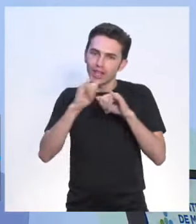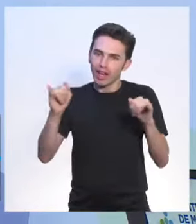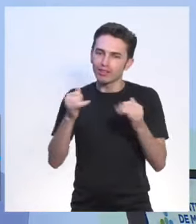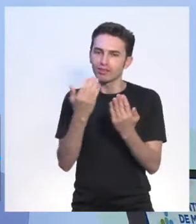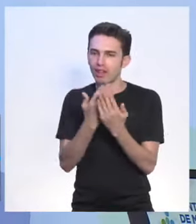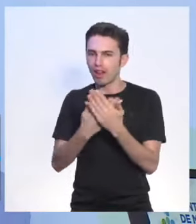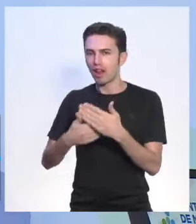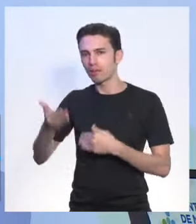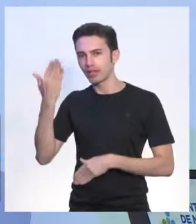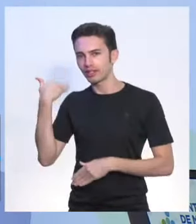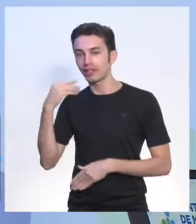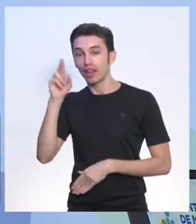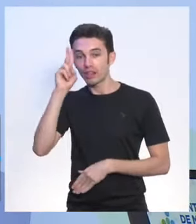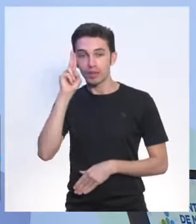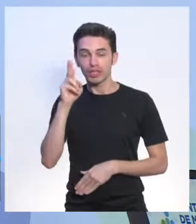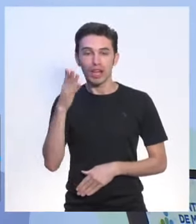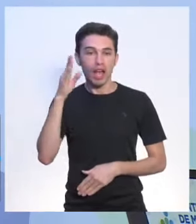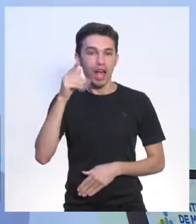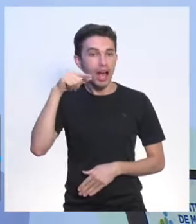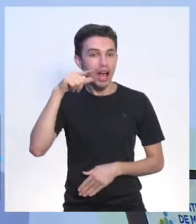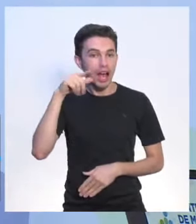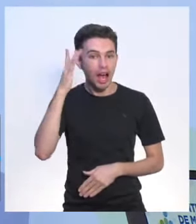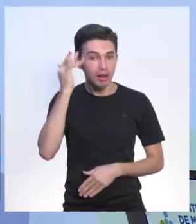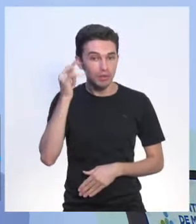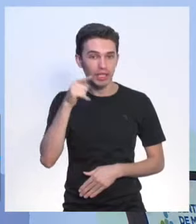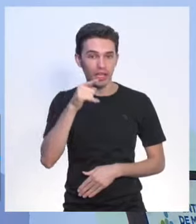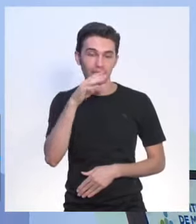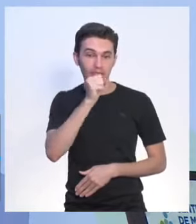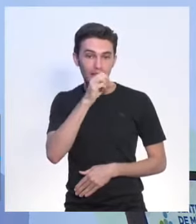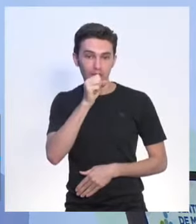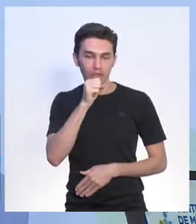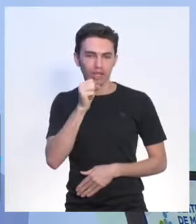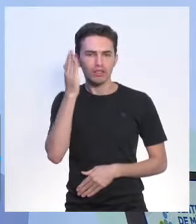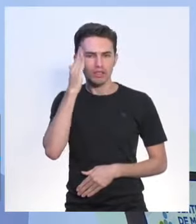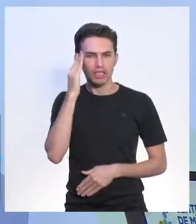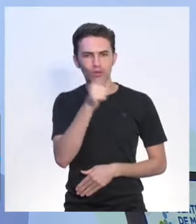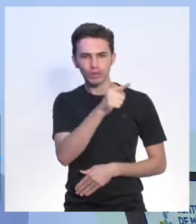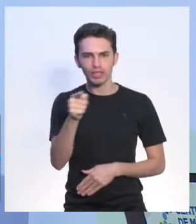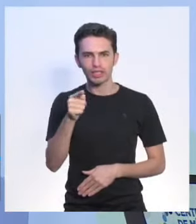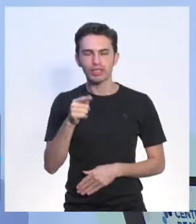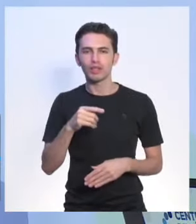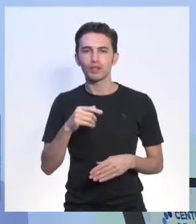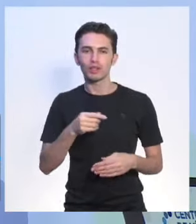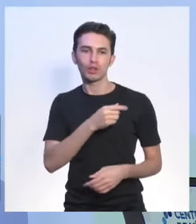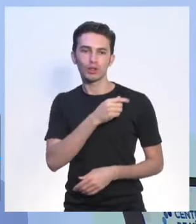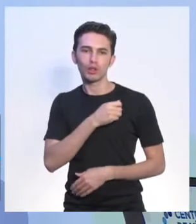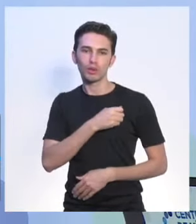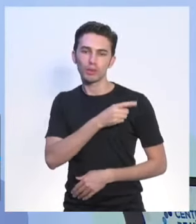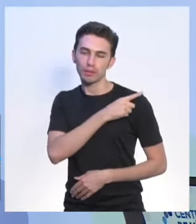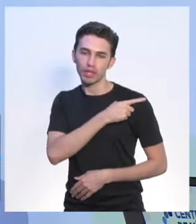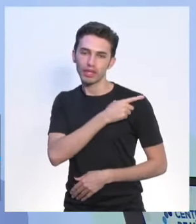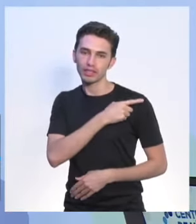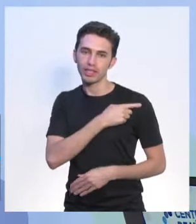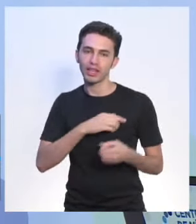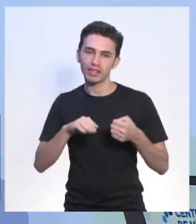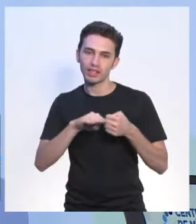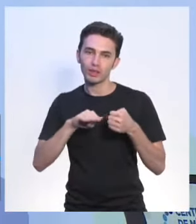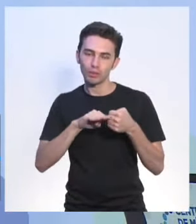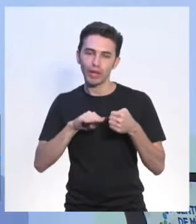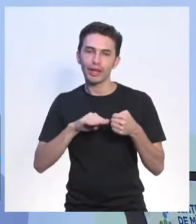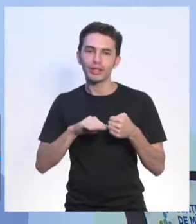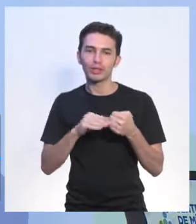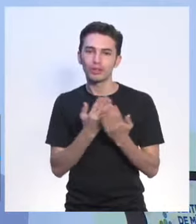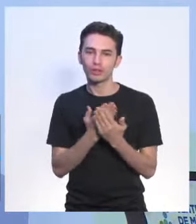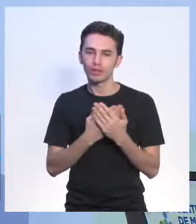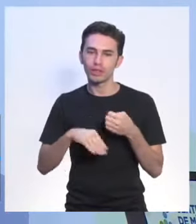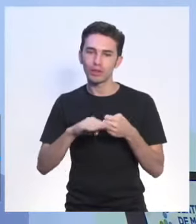lembrando que amanhã, sábado, eu sei que vocês são aí da primeira série do Médio, mas amanhã, a partir das 8h30, começa a nossa aula de Enem, então tem